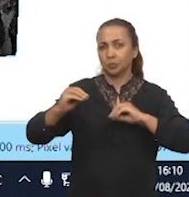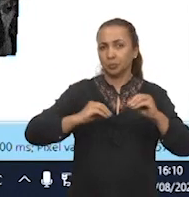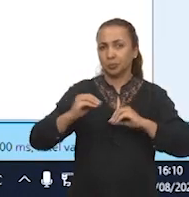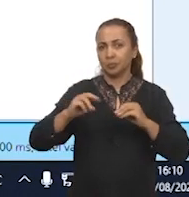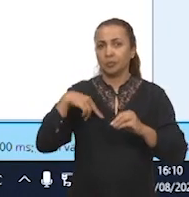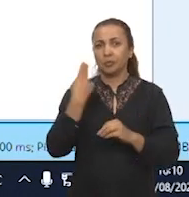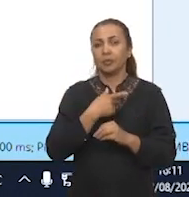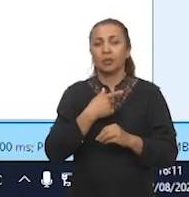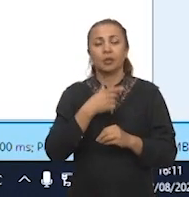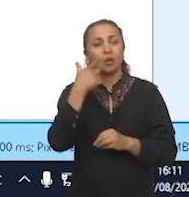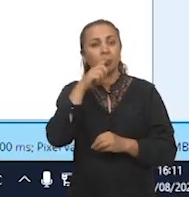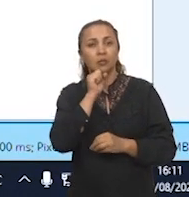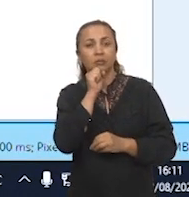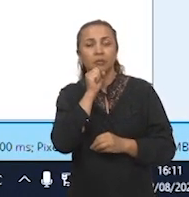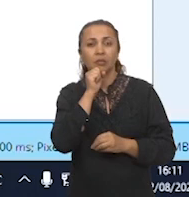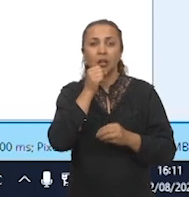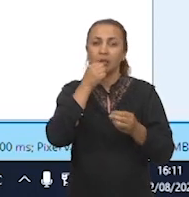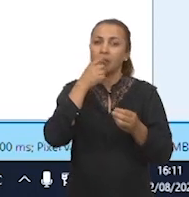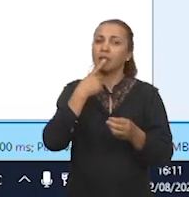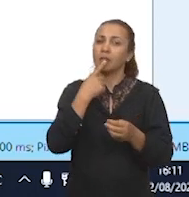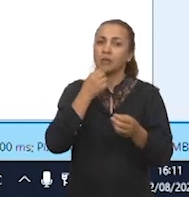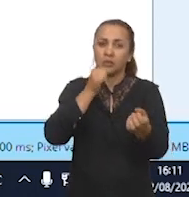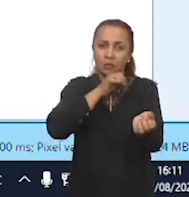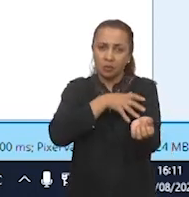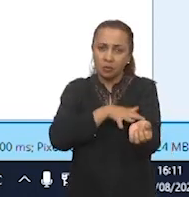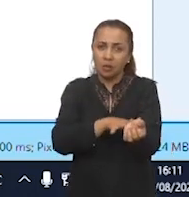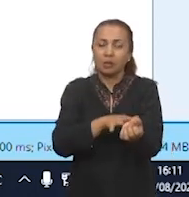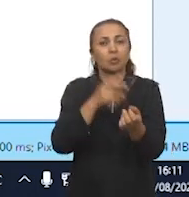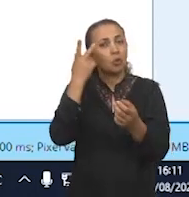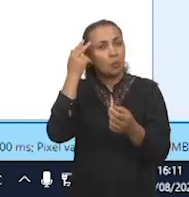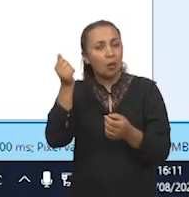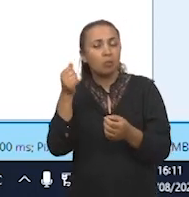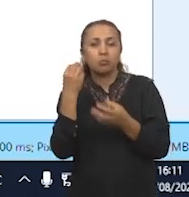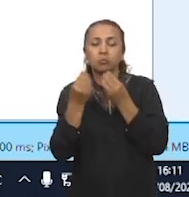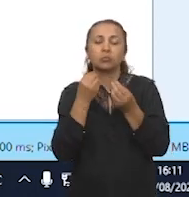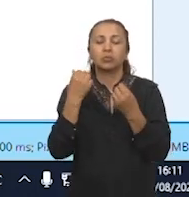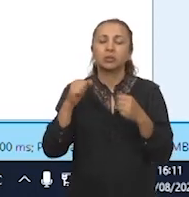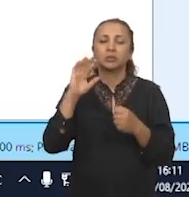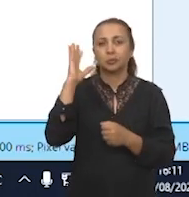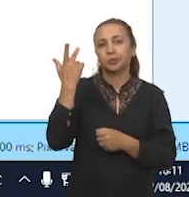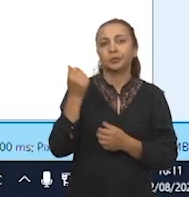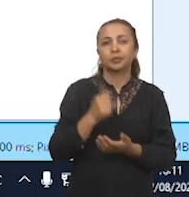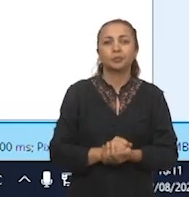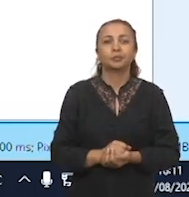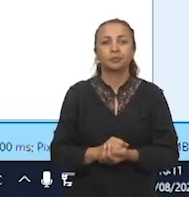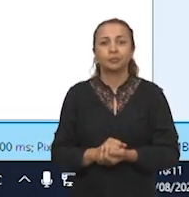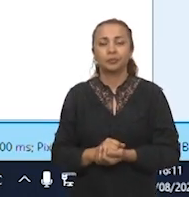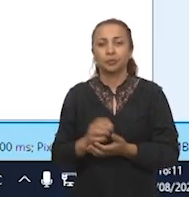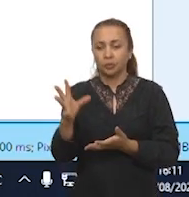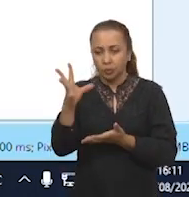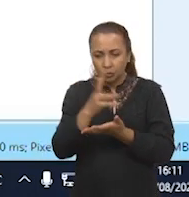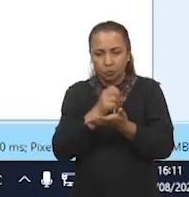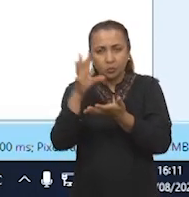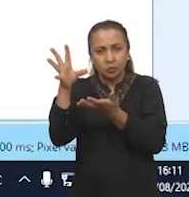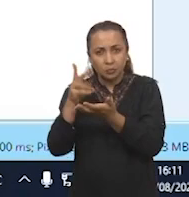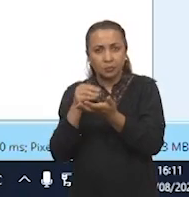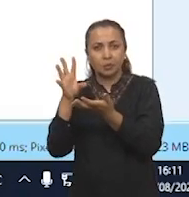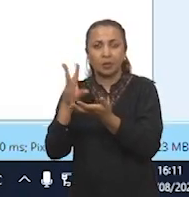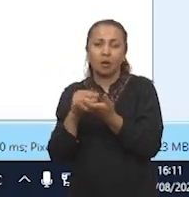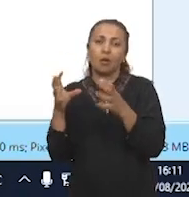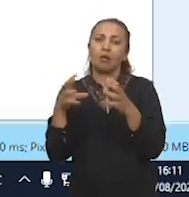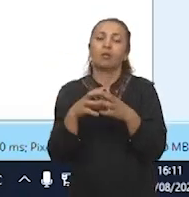conseguimos ver o sangue evoluir como ele deve escoar, de fato. Uma vez que é coletado esse conjunto de imagens, nós conseguimos trazer